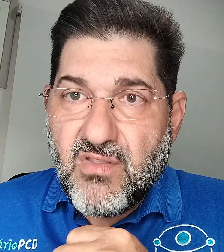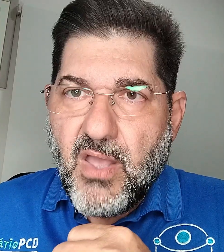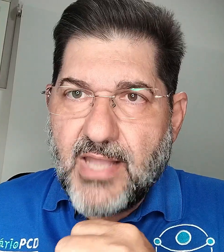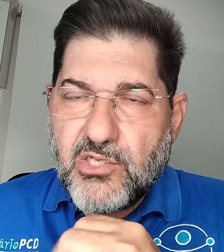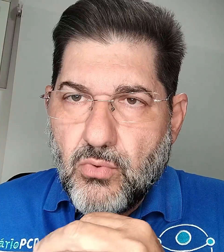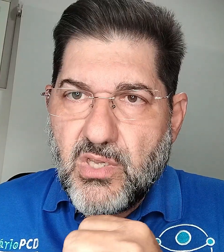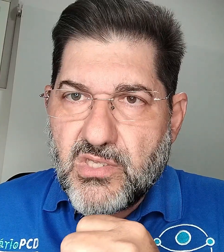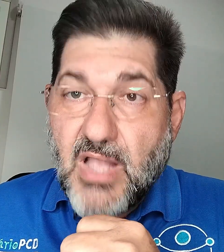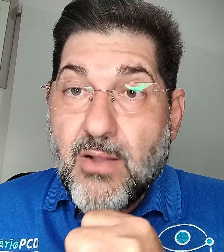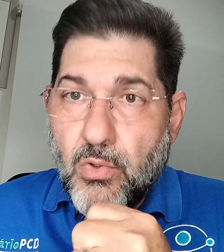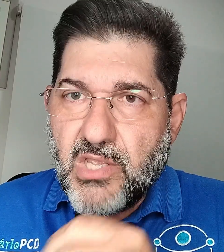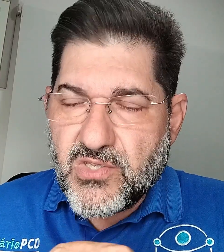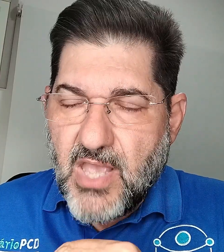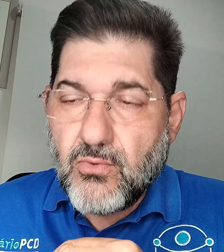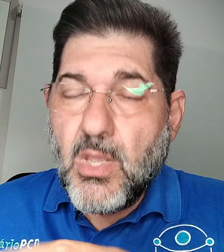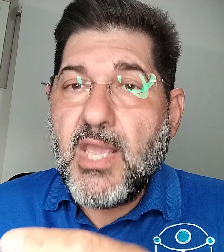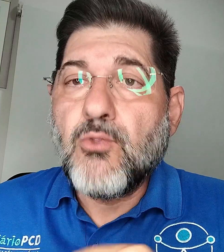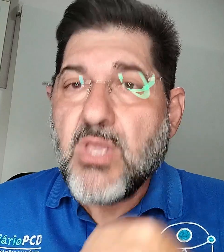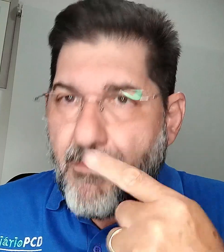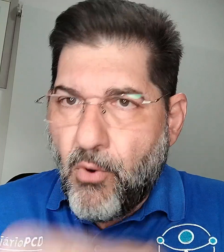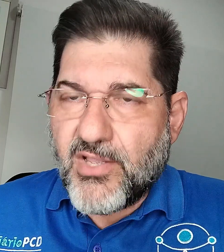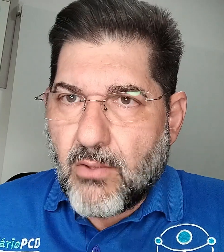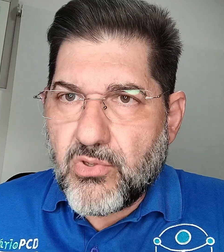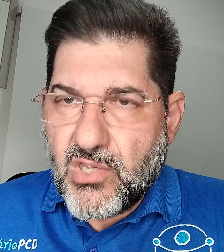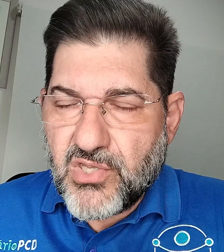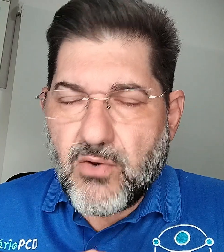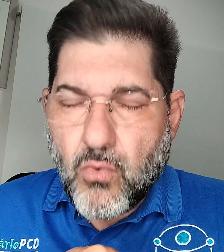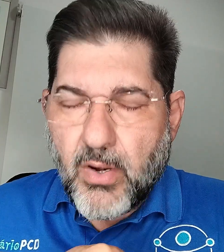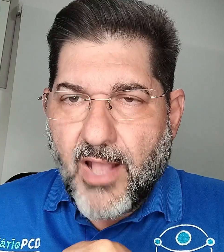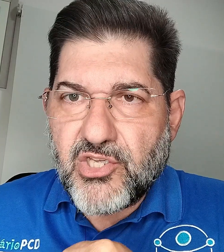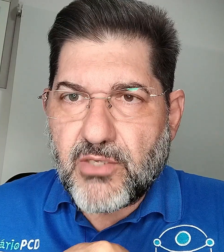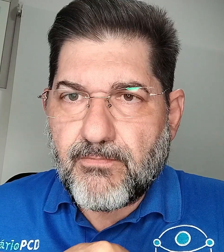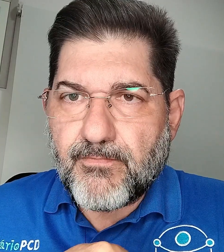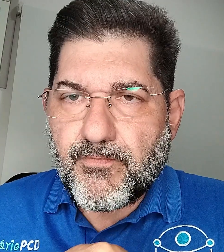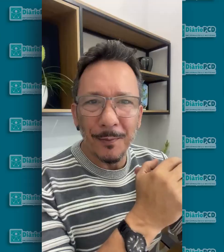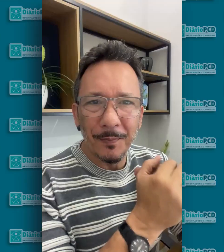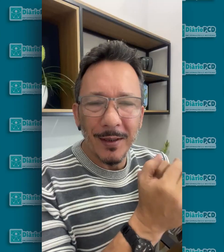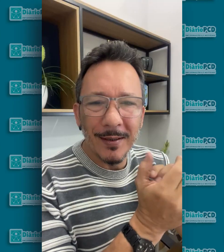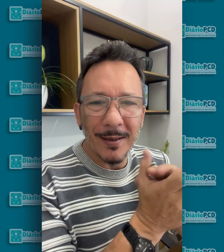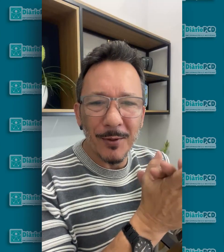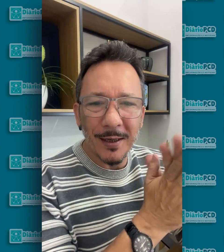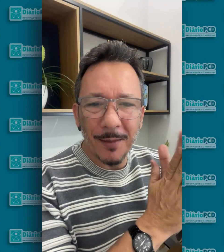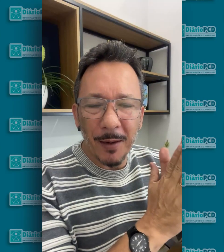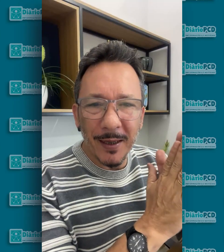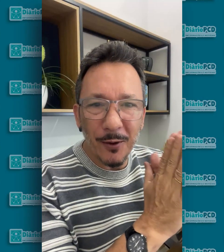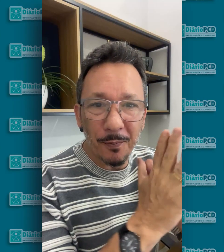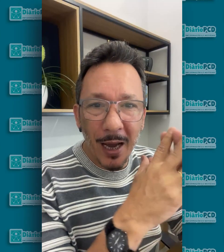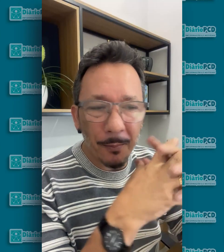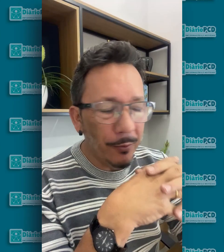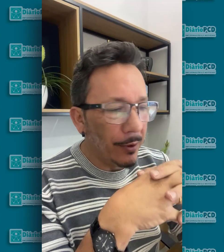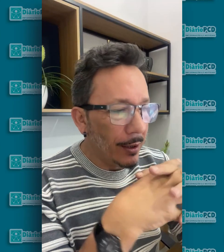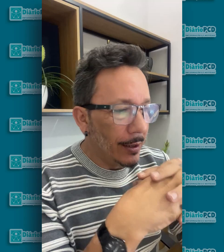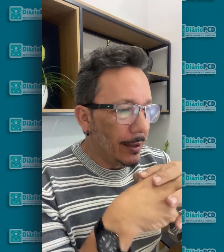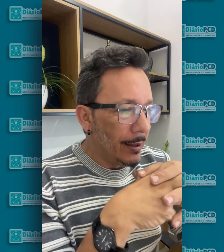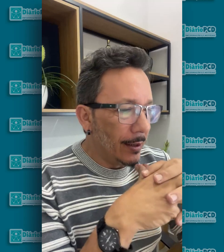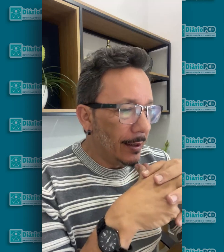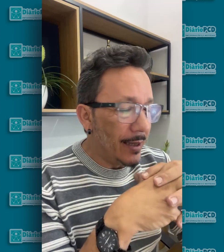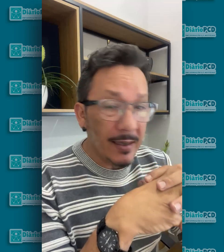a gravidade do que está acontecendo e do que pode acontecer no CONAD. Estamos aqui para bater um